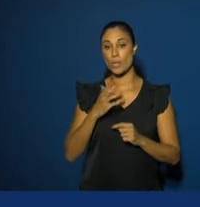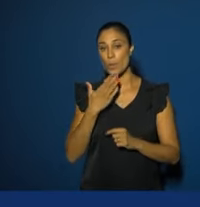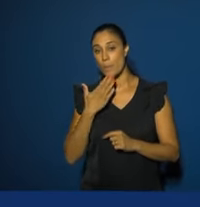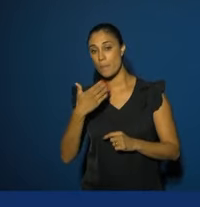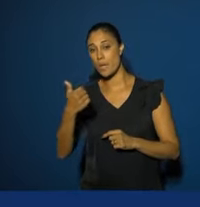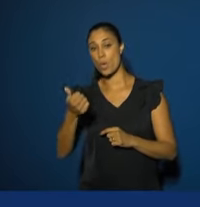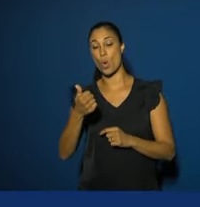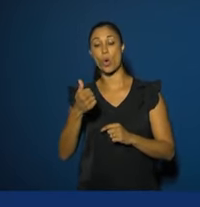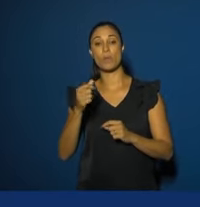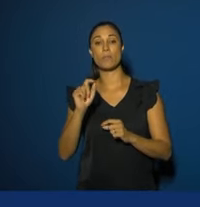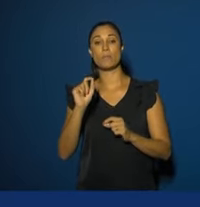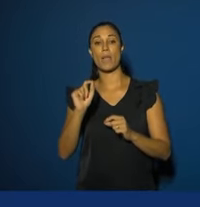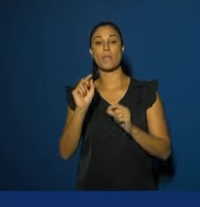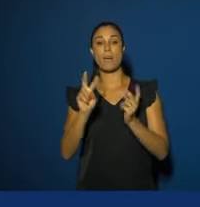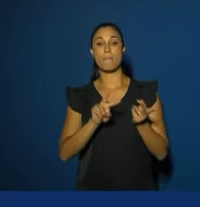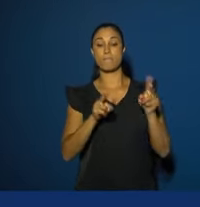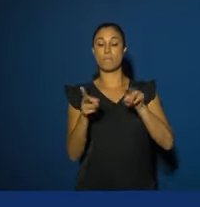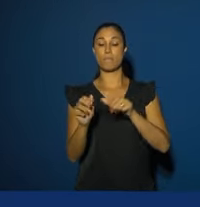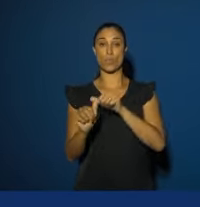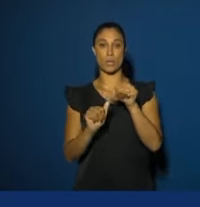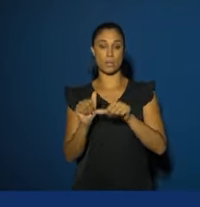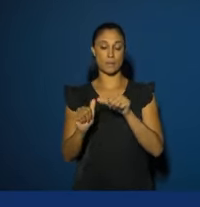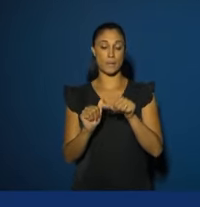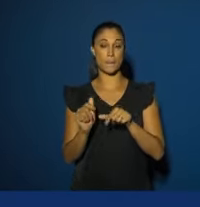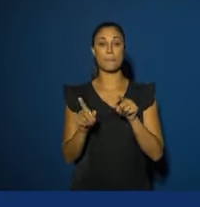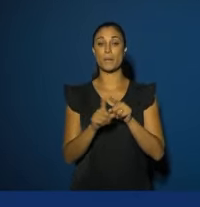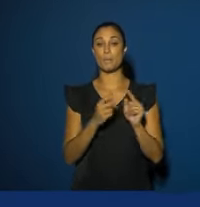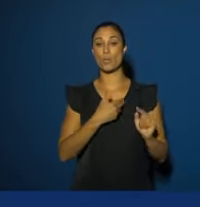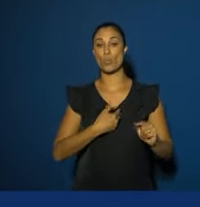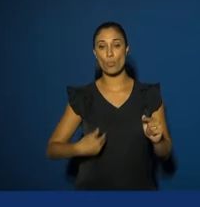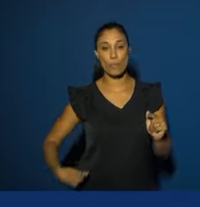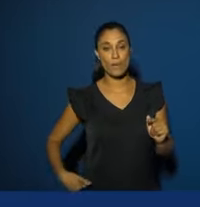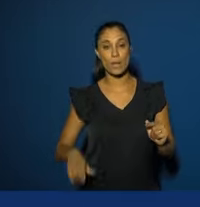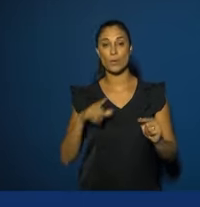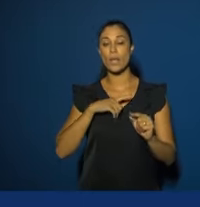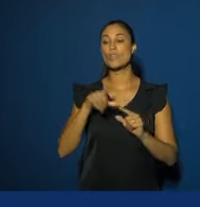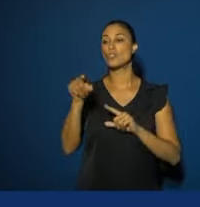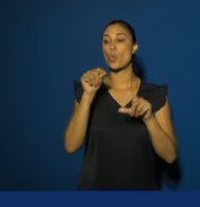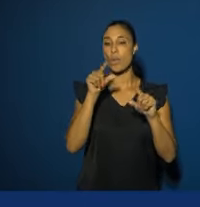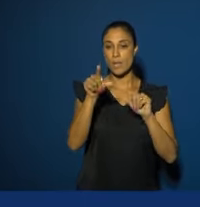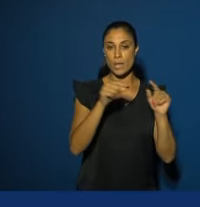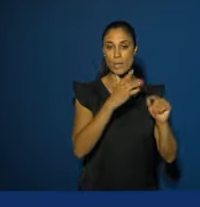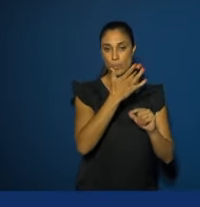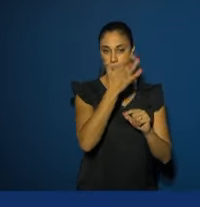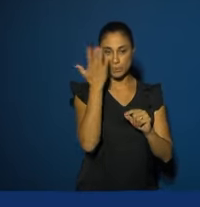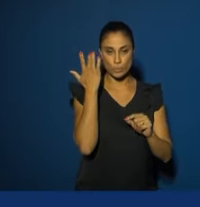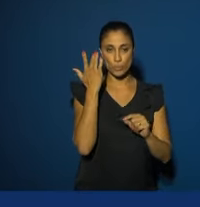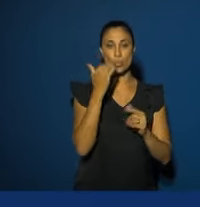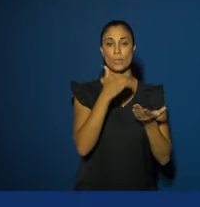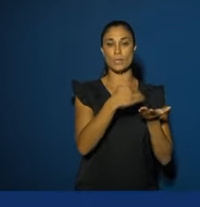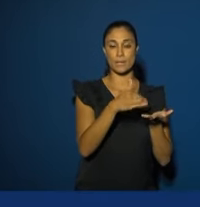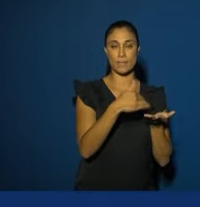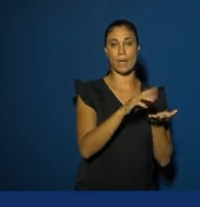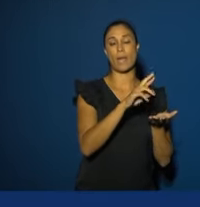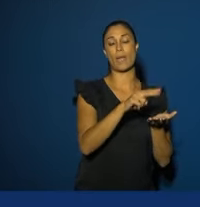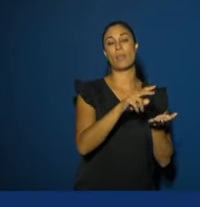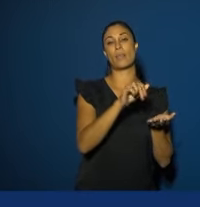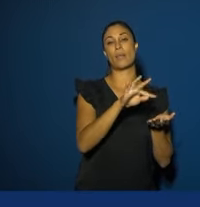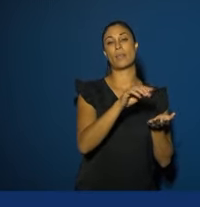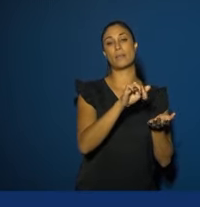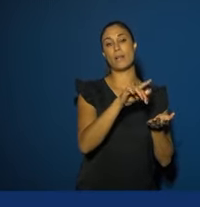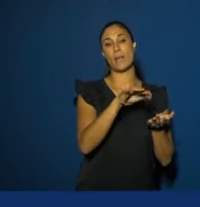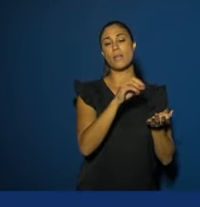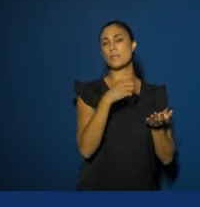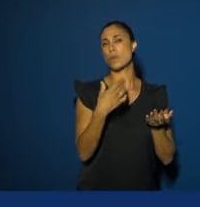sponsor possível para essa transação e com o governo tendo indicado pessoas né a secretária Natália o secretário Rafael que são